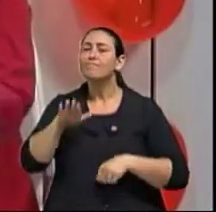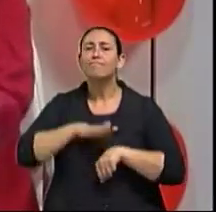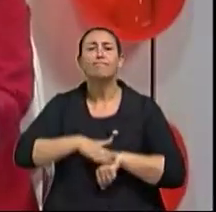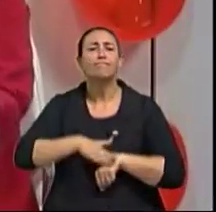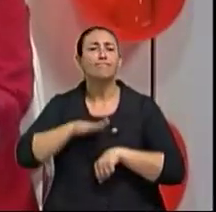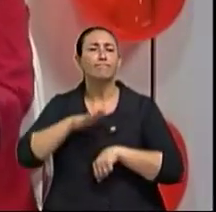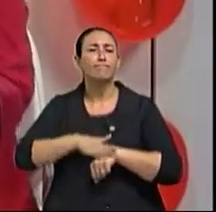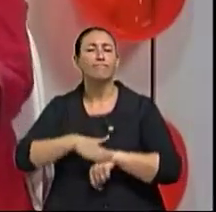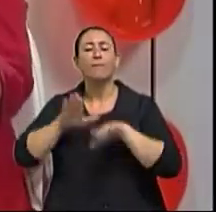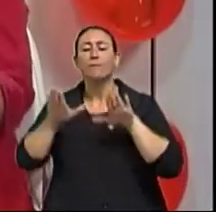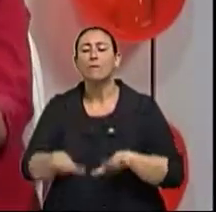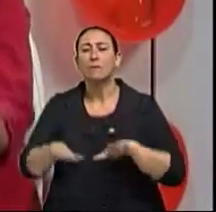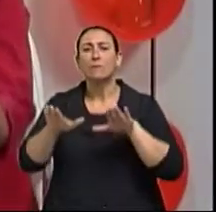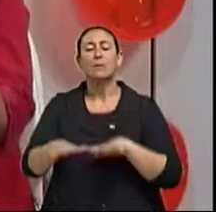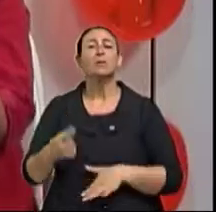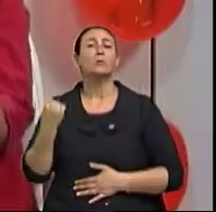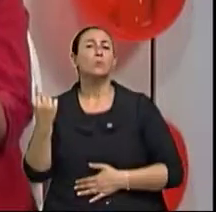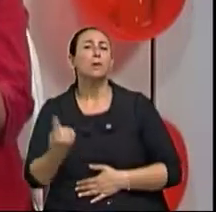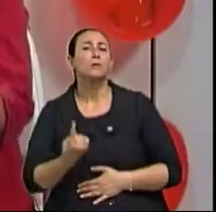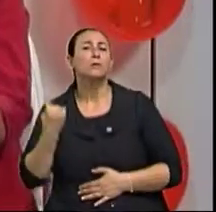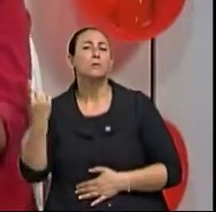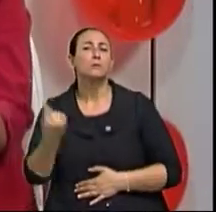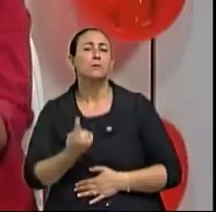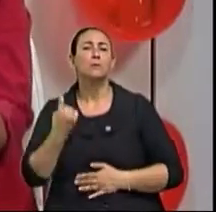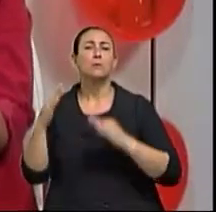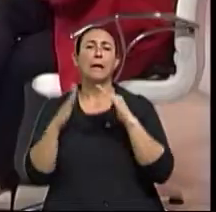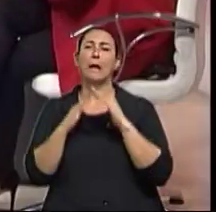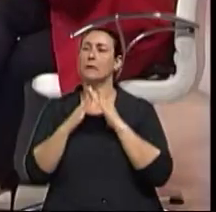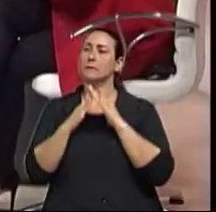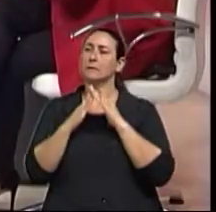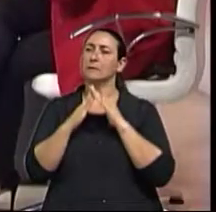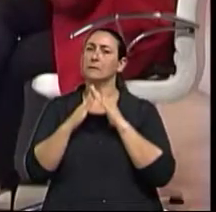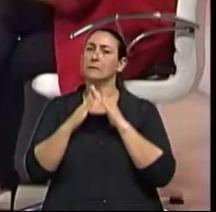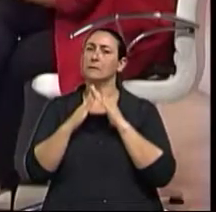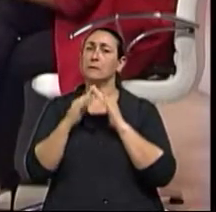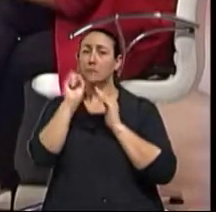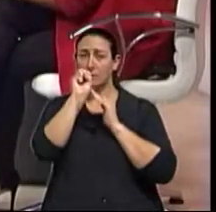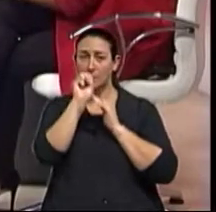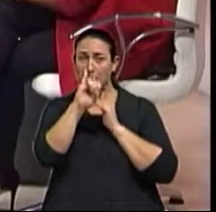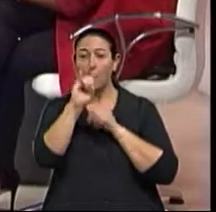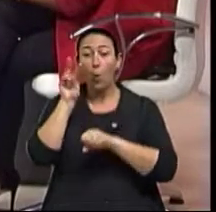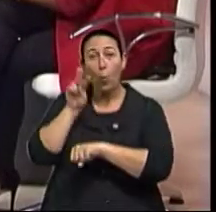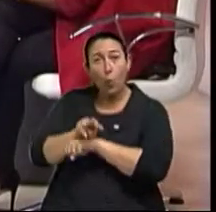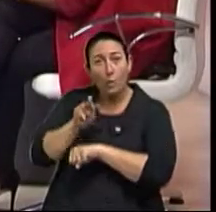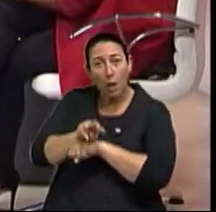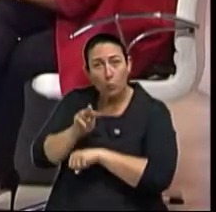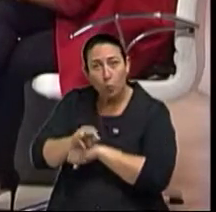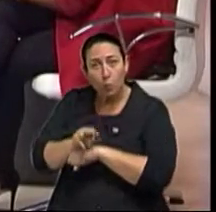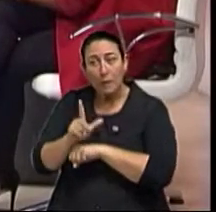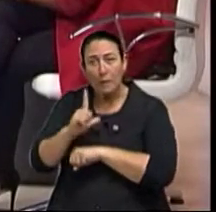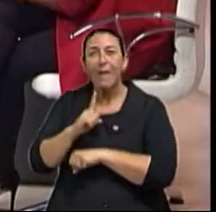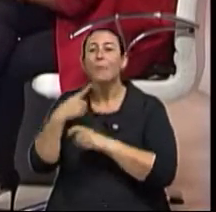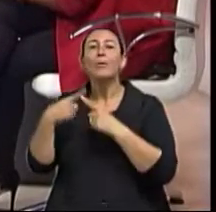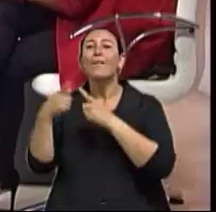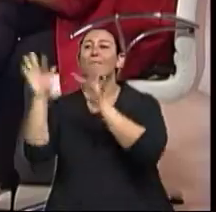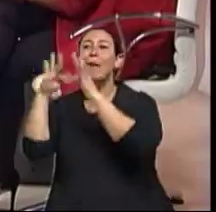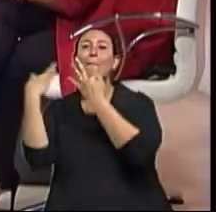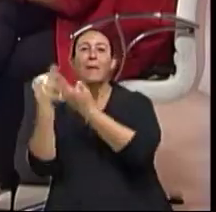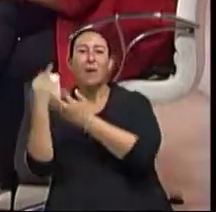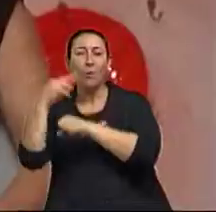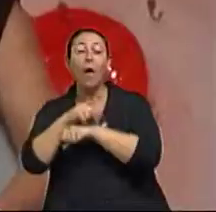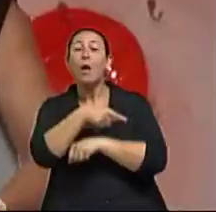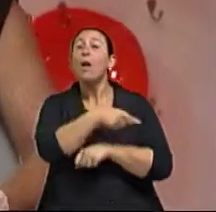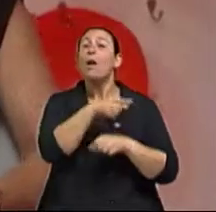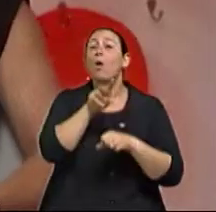muito mais horas no dia sozinho dentro de casa do que com um cuidador. Exato. Por isso que seria